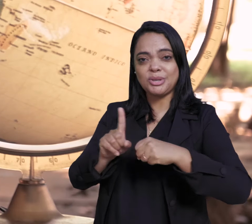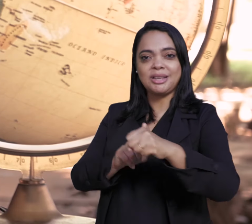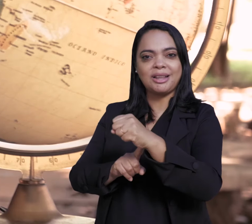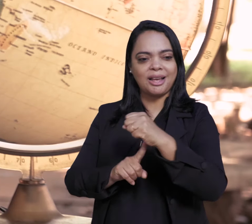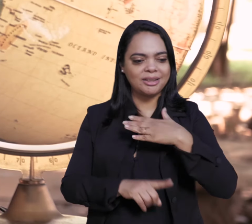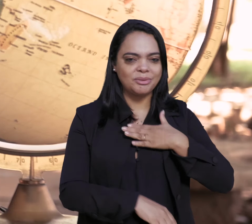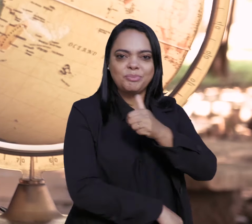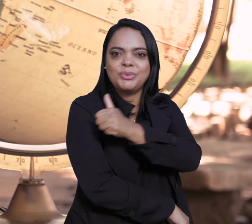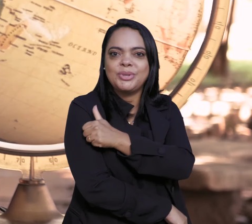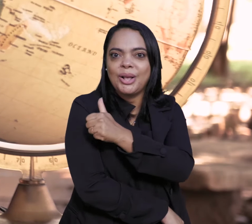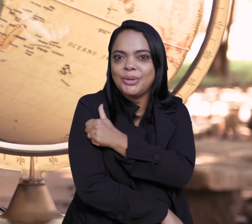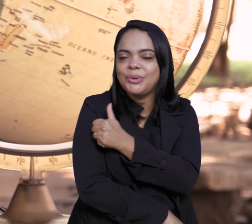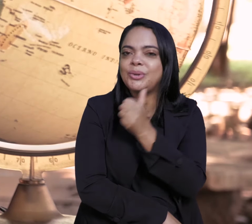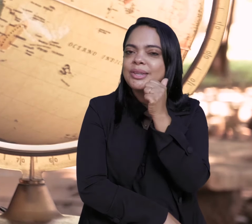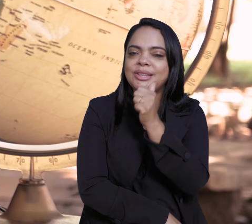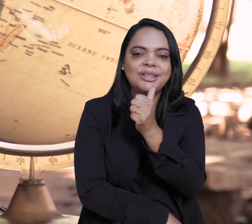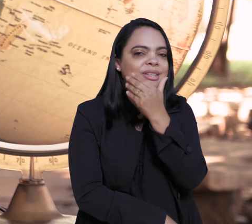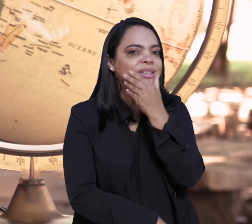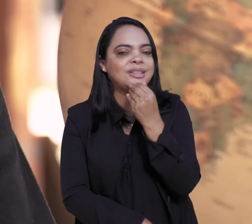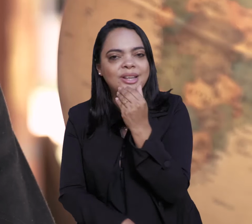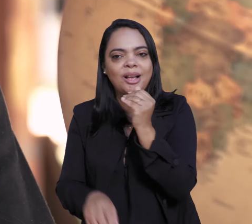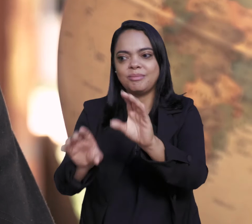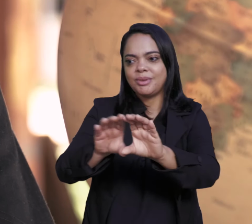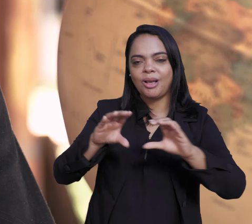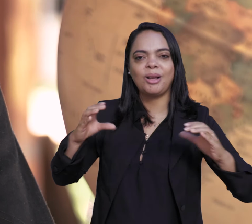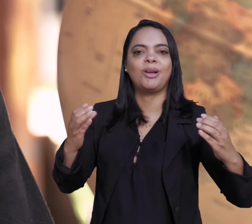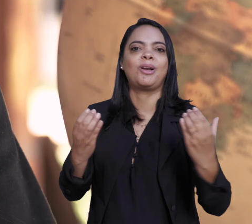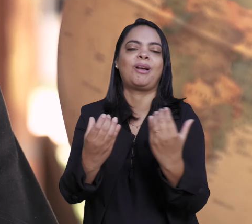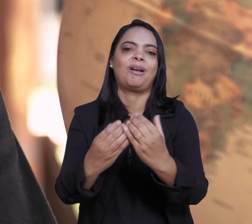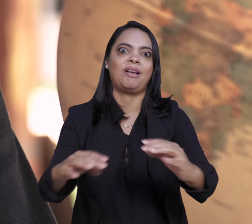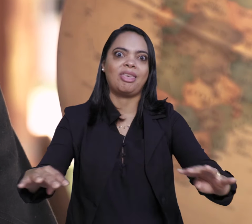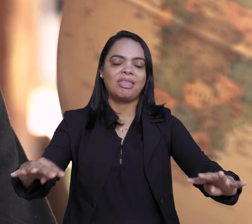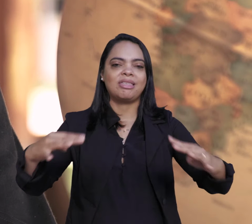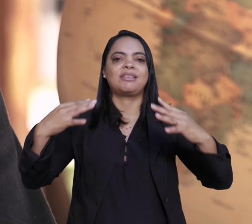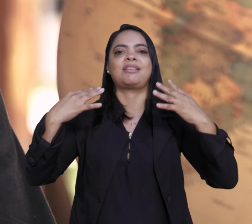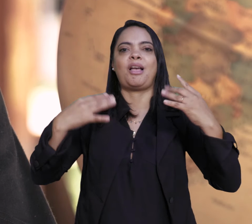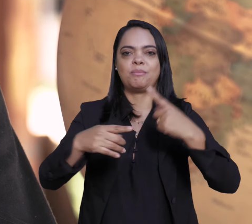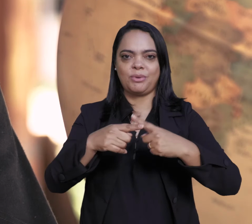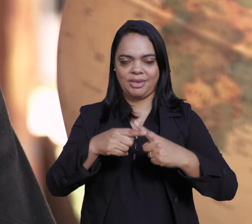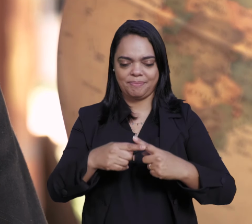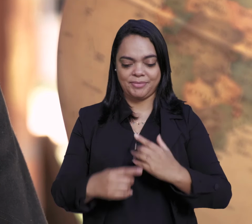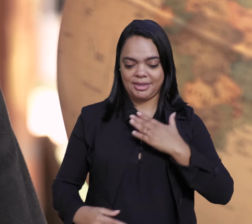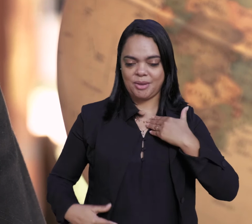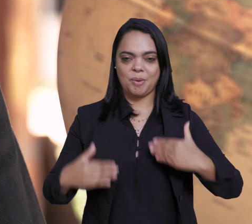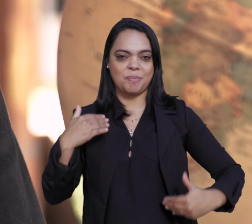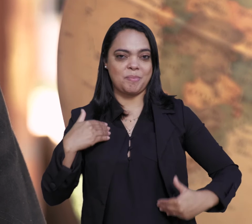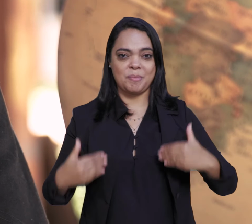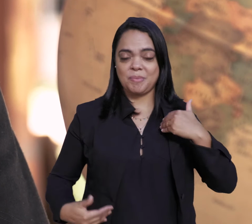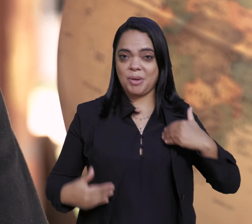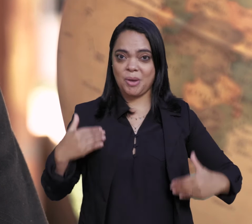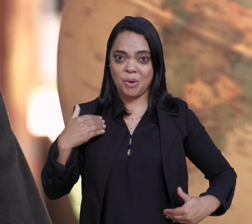sociedade, para os meus alunos, para as minhas alunas e para a comunidade. Porque o meu corpo, ele